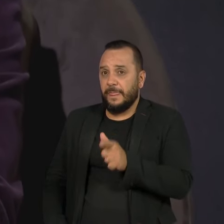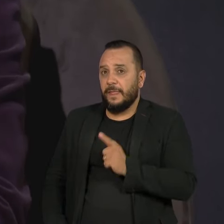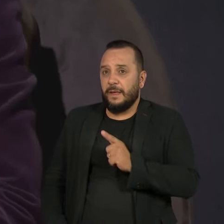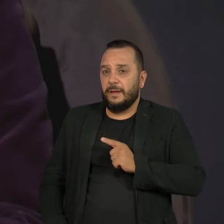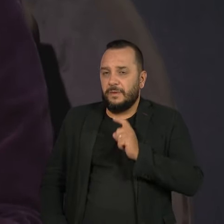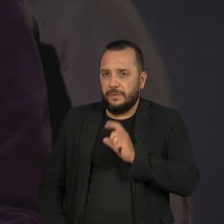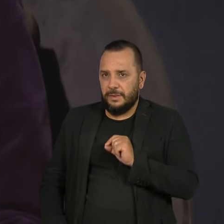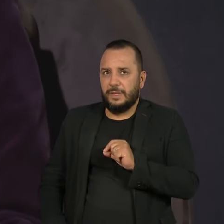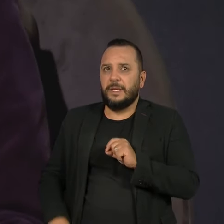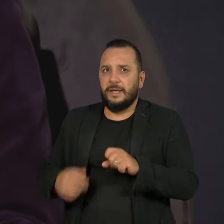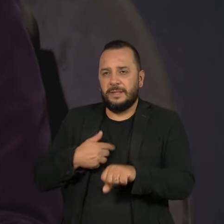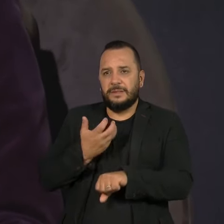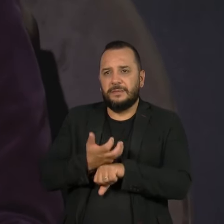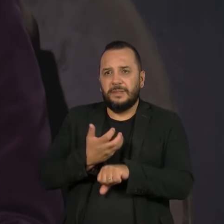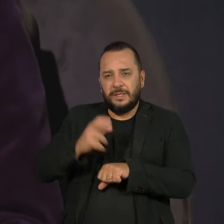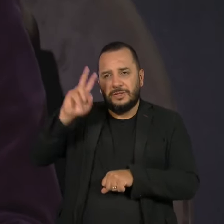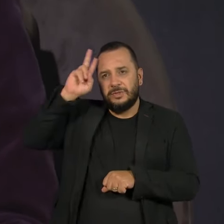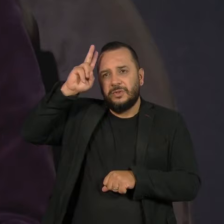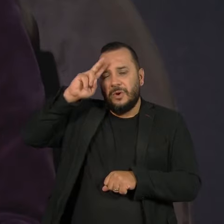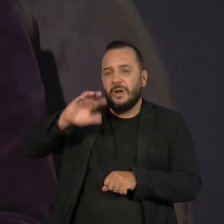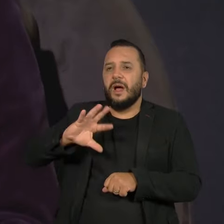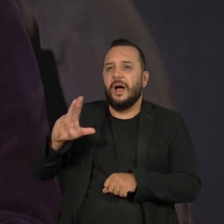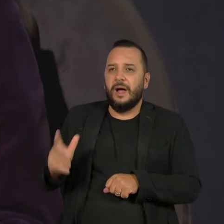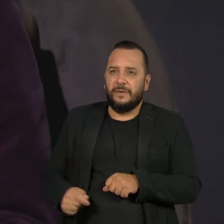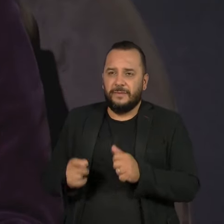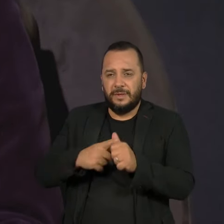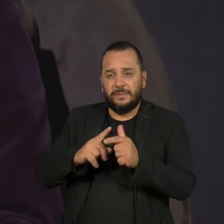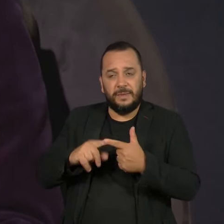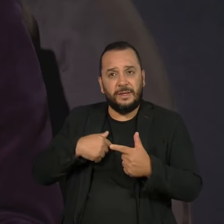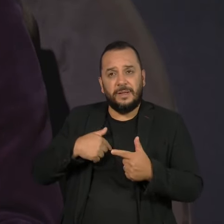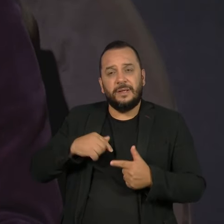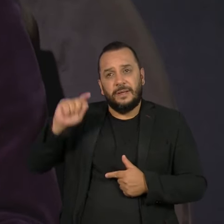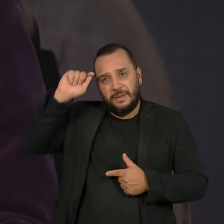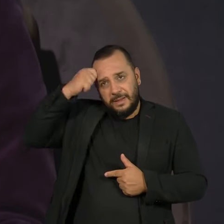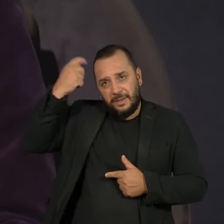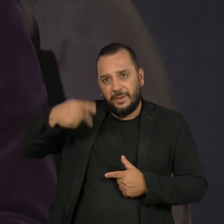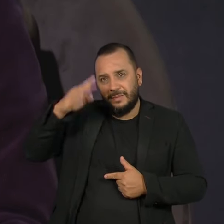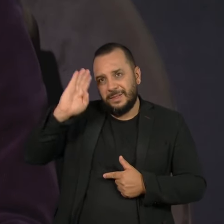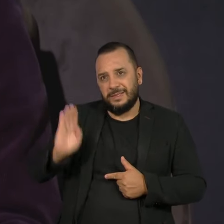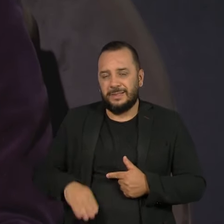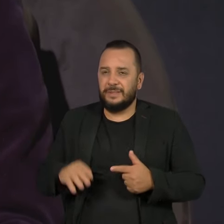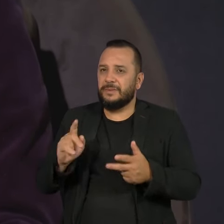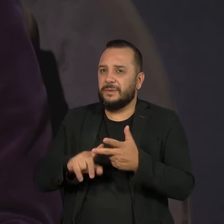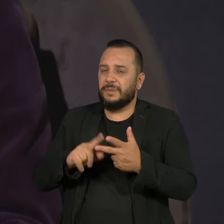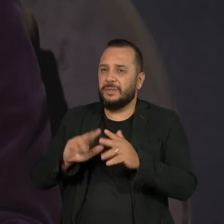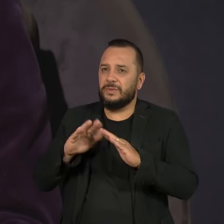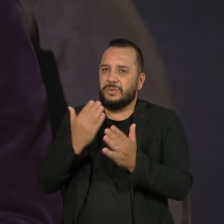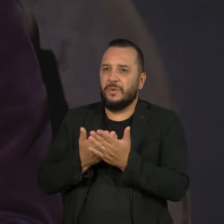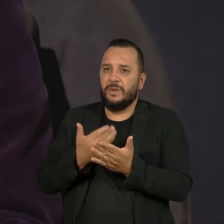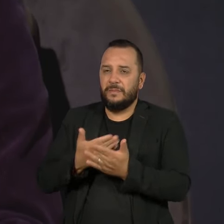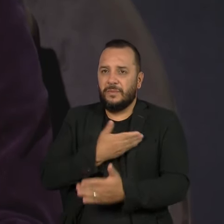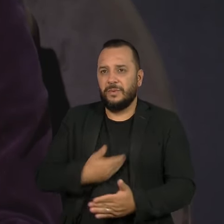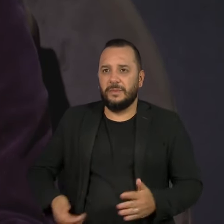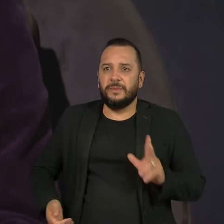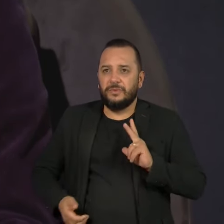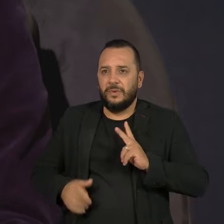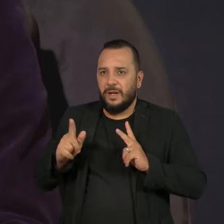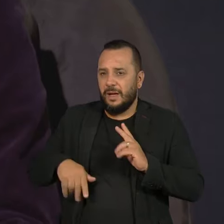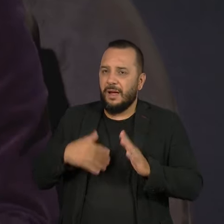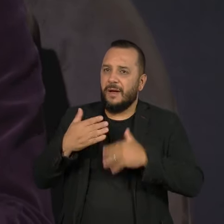a disciplina de História da África e dos afro-brasileiros nas escolas públicas e particulares é um grande